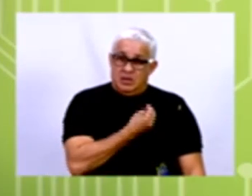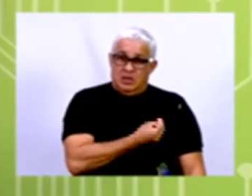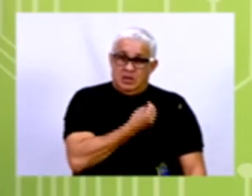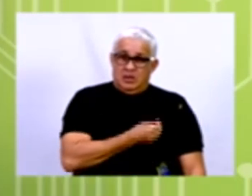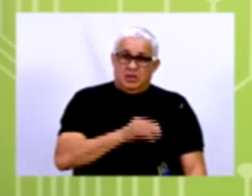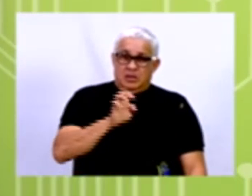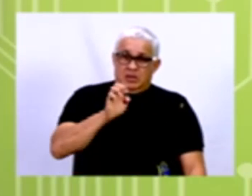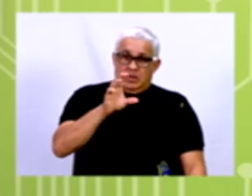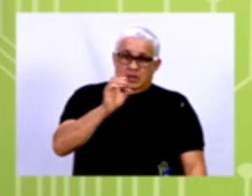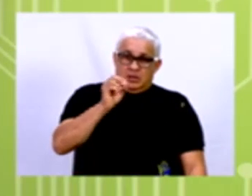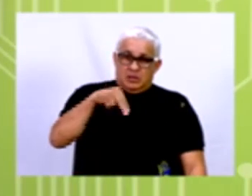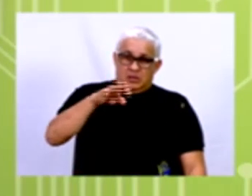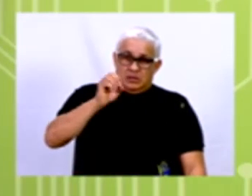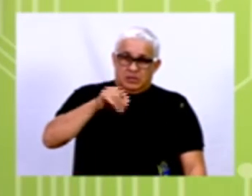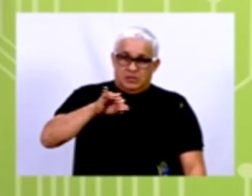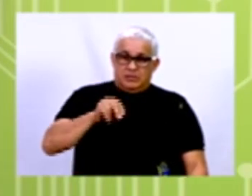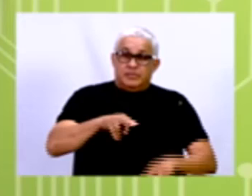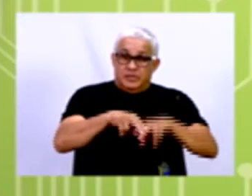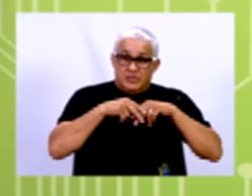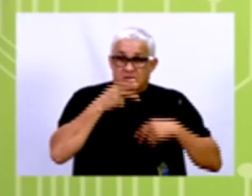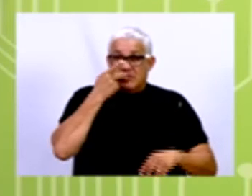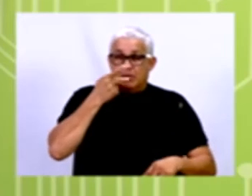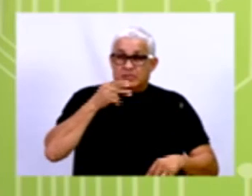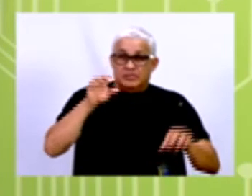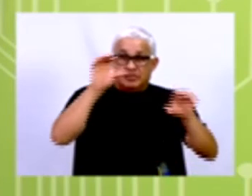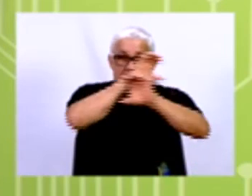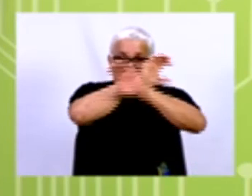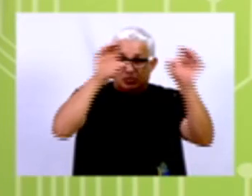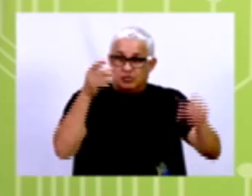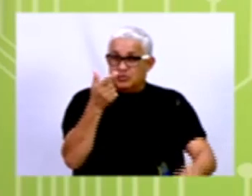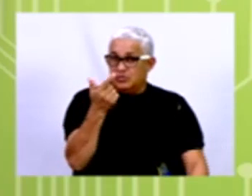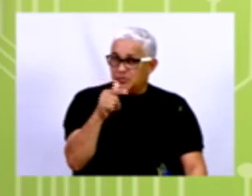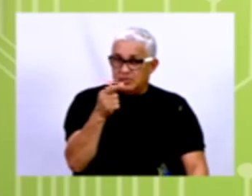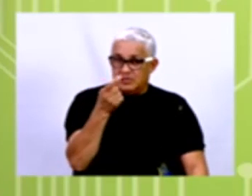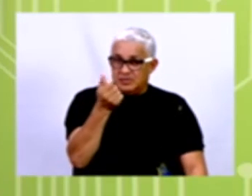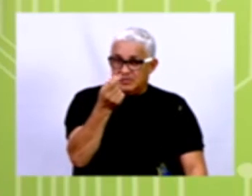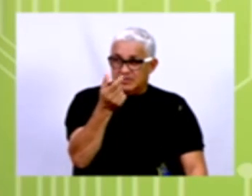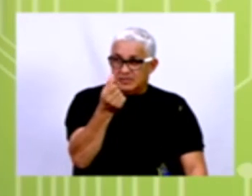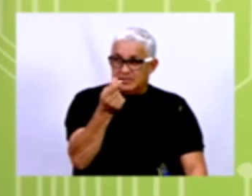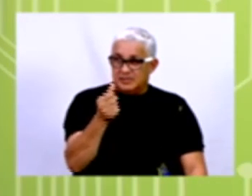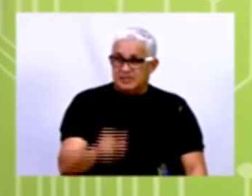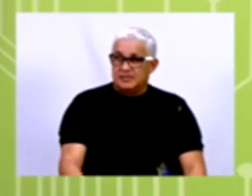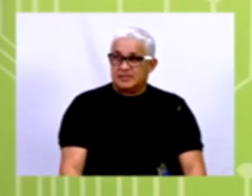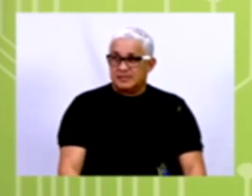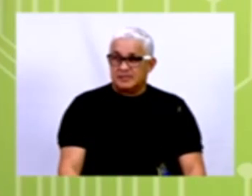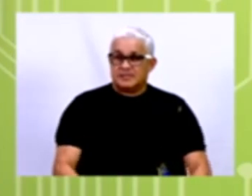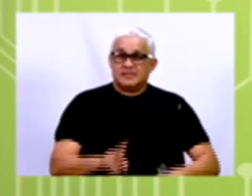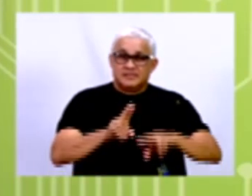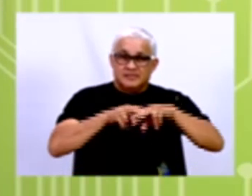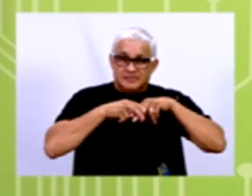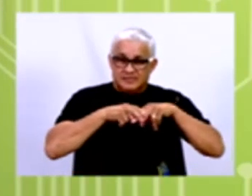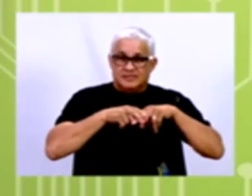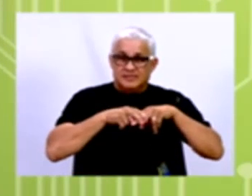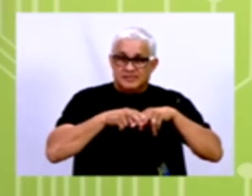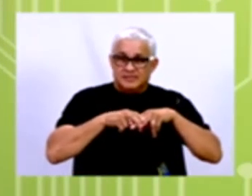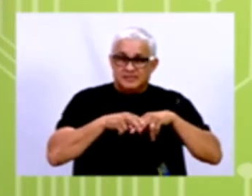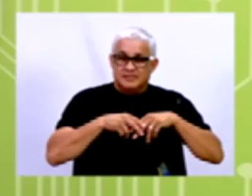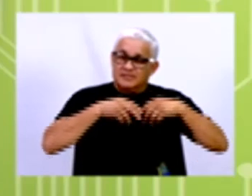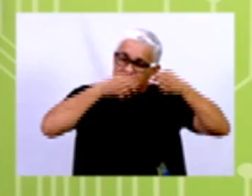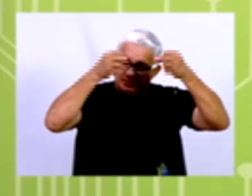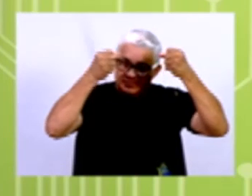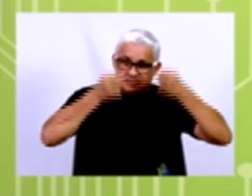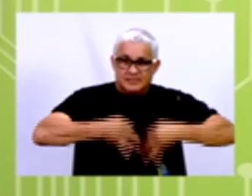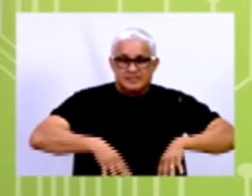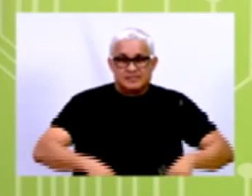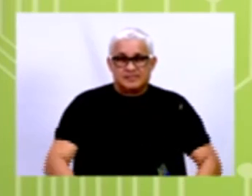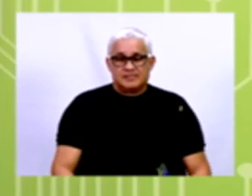isso ela disse que no céu provavelmente não terão economistas. Né? Então, por isso, e aí, isso explica